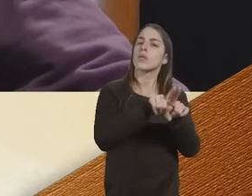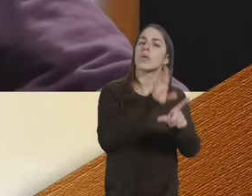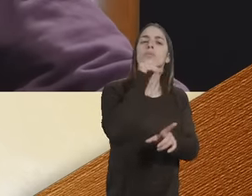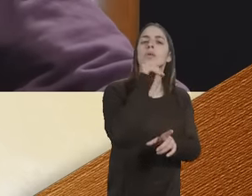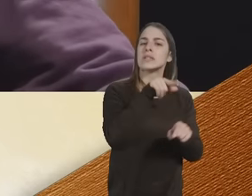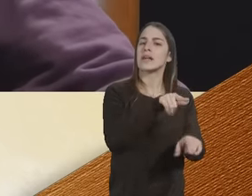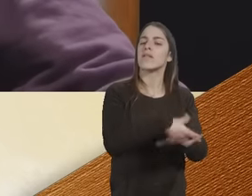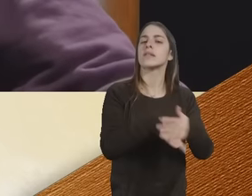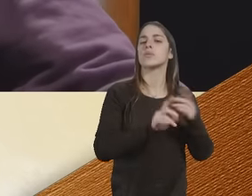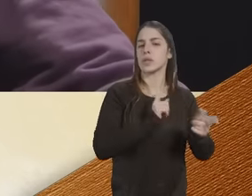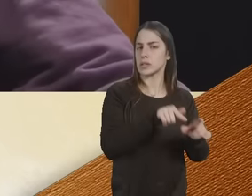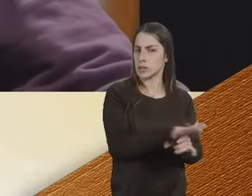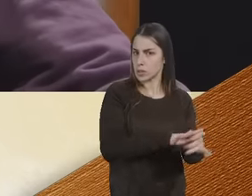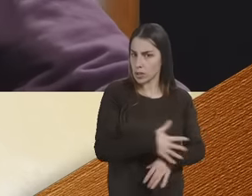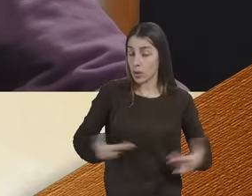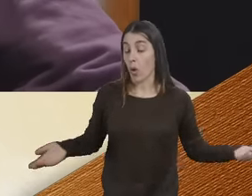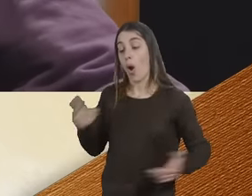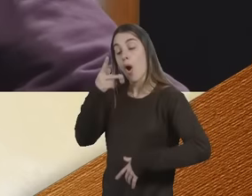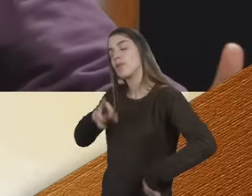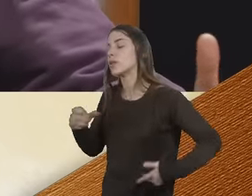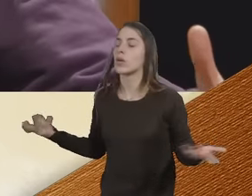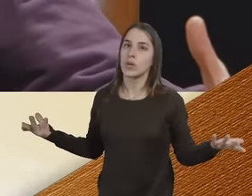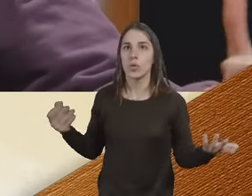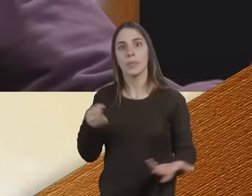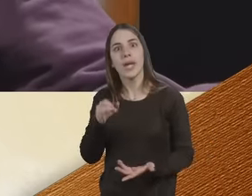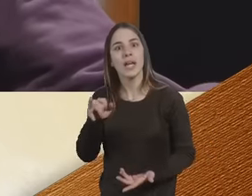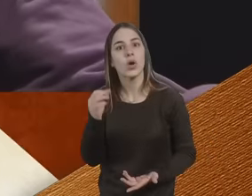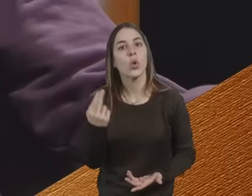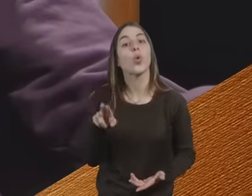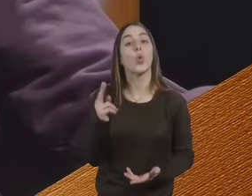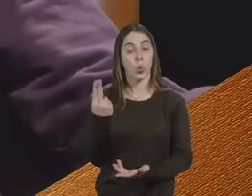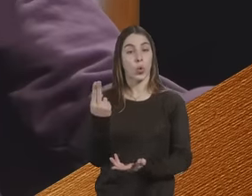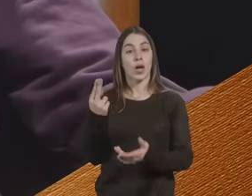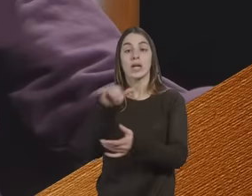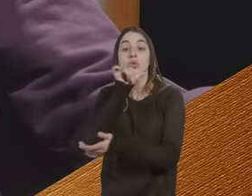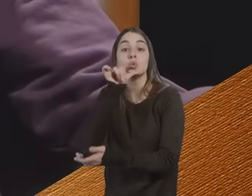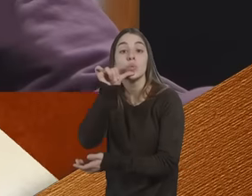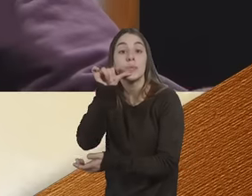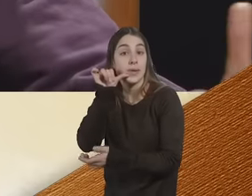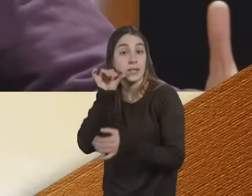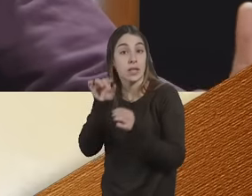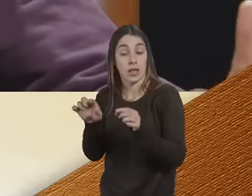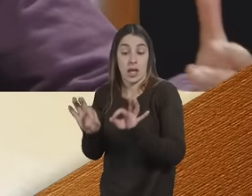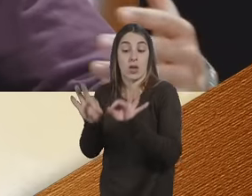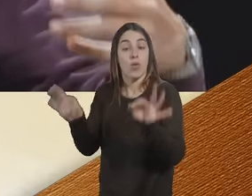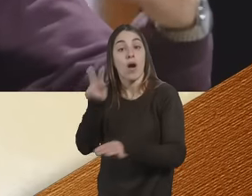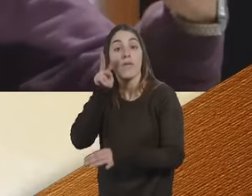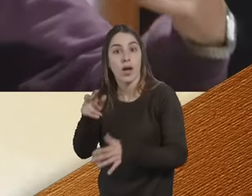caso? Ó, Vitor, o pingu não é uma sobremesa que se vê muito atualmente, estás a perceber? É que se os